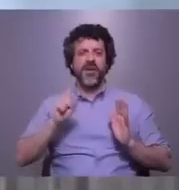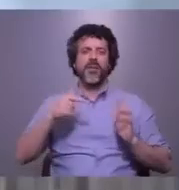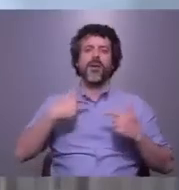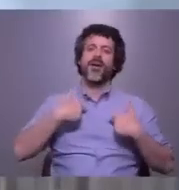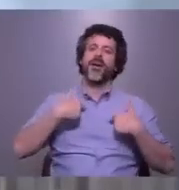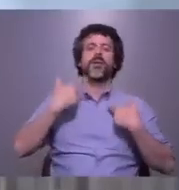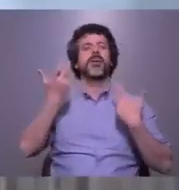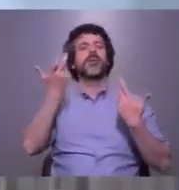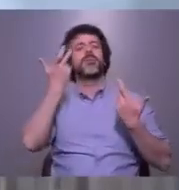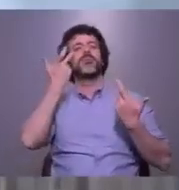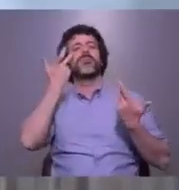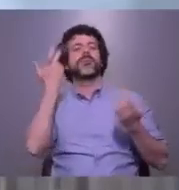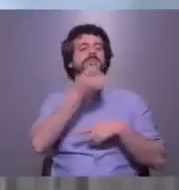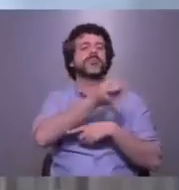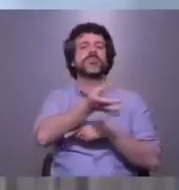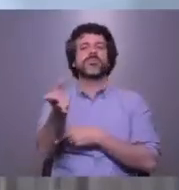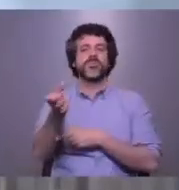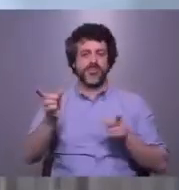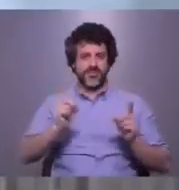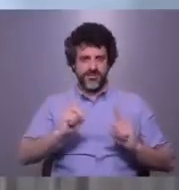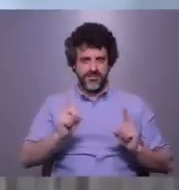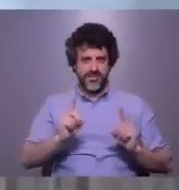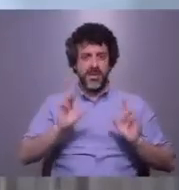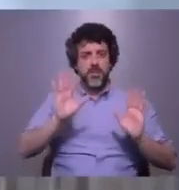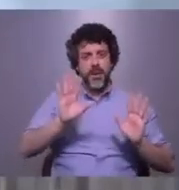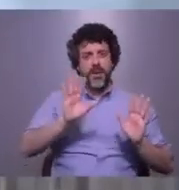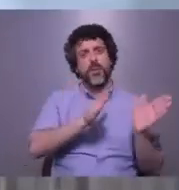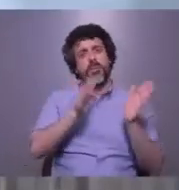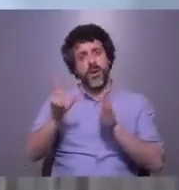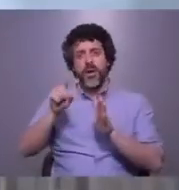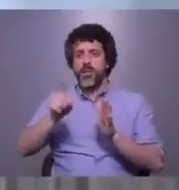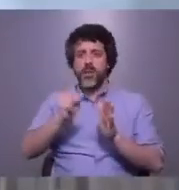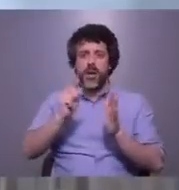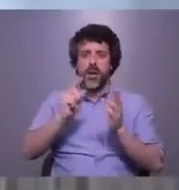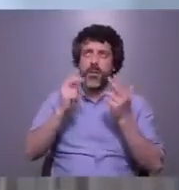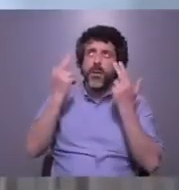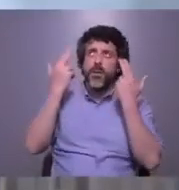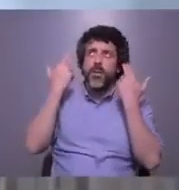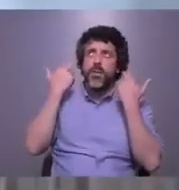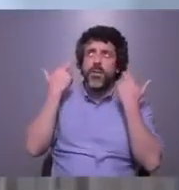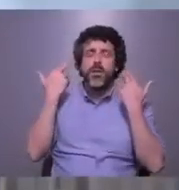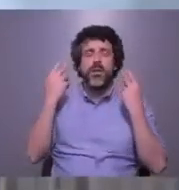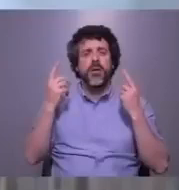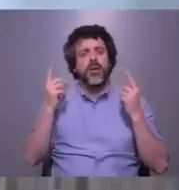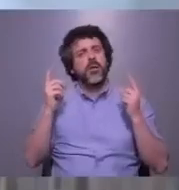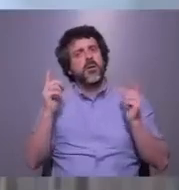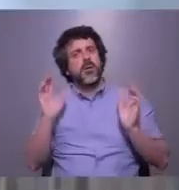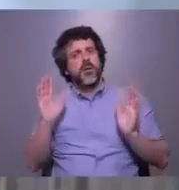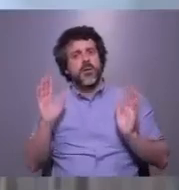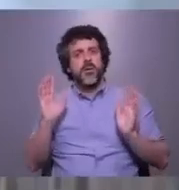dos demais, mas também não se intimidaram diante da grandeza da missão que lhes tinha sido